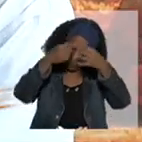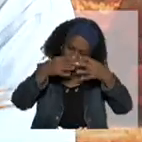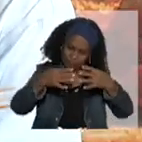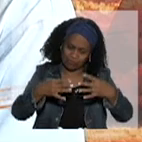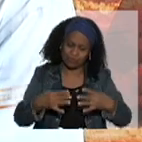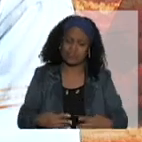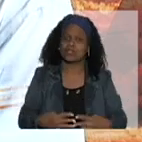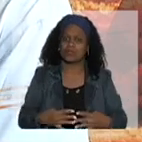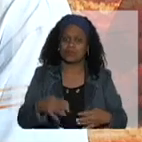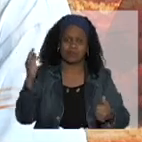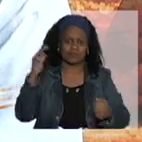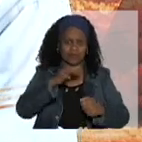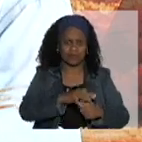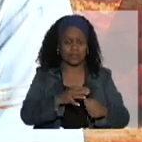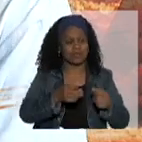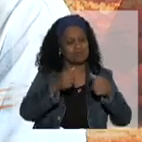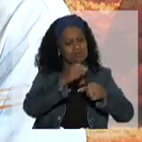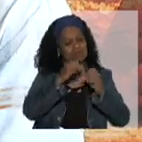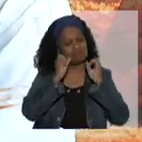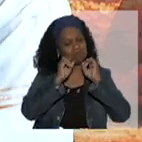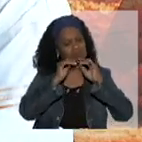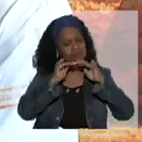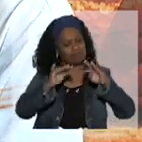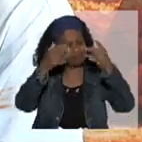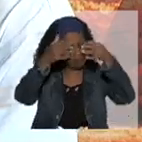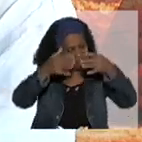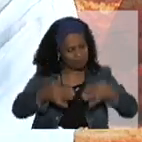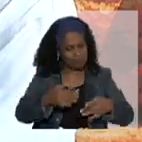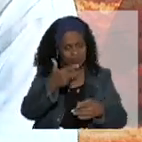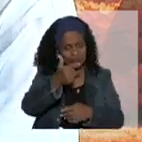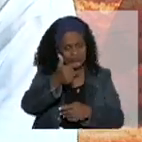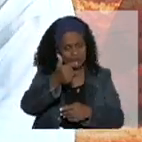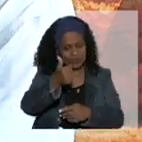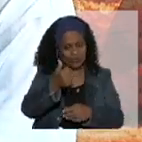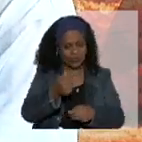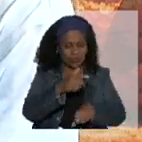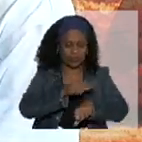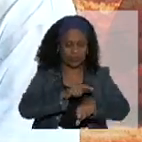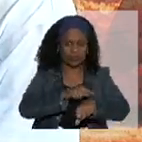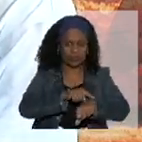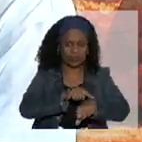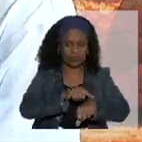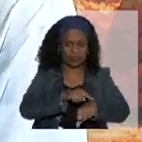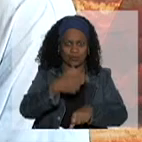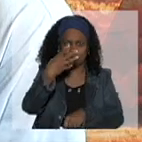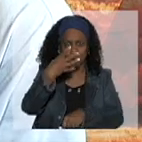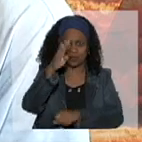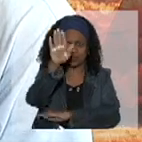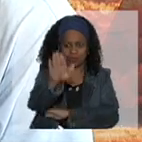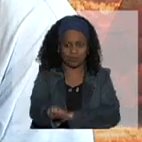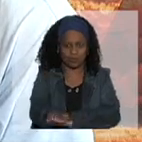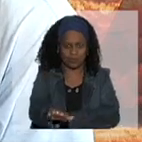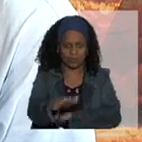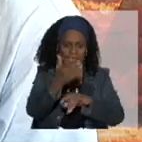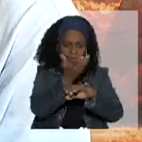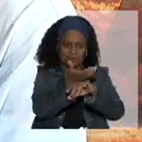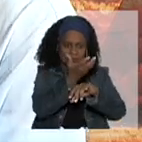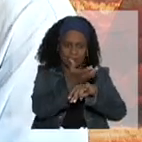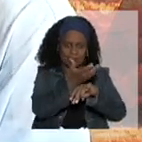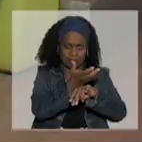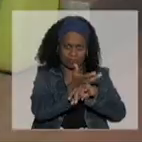marcha pela democracia e cidadania em duque de caxias dia 12 às 16 horas na praça roberto silveira